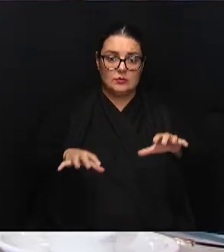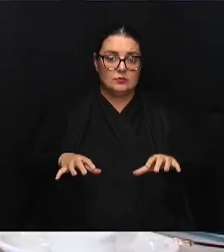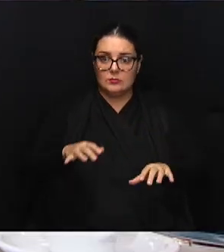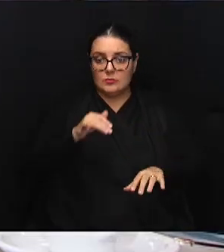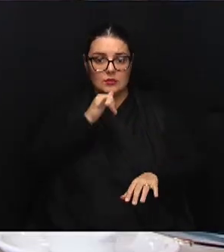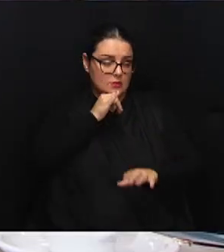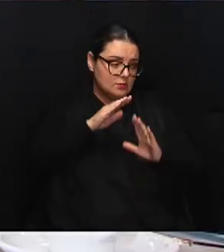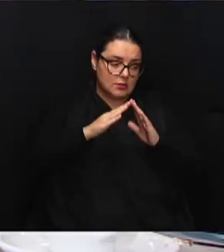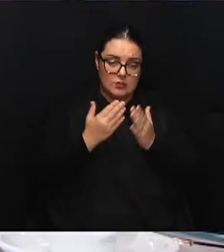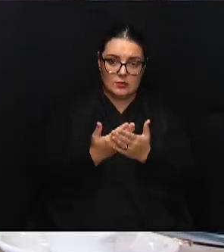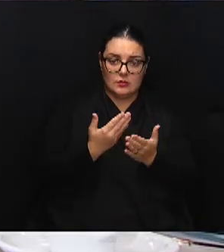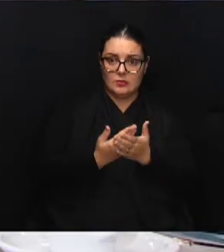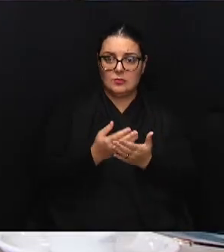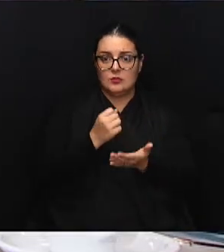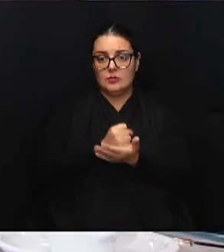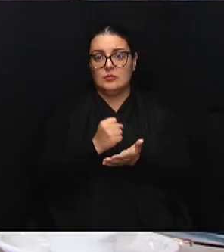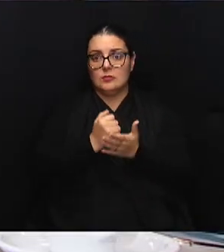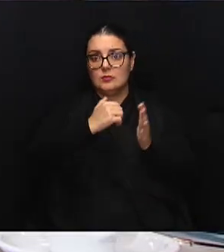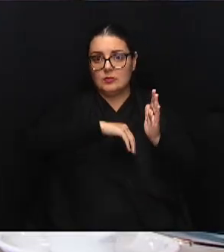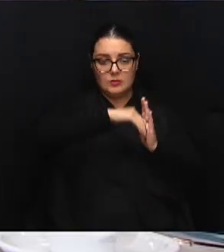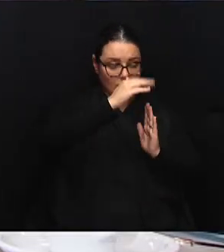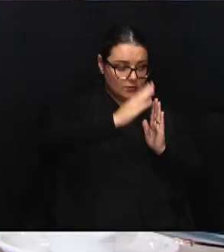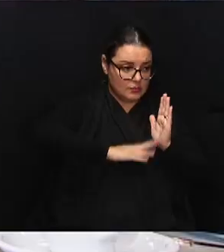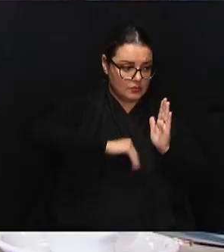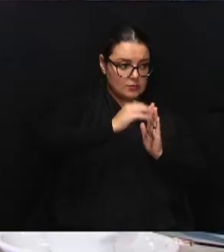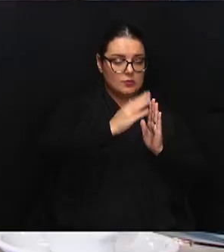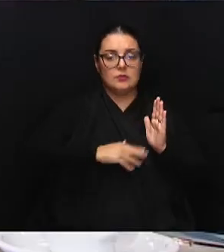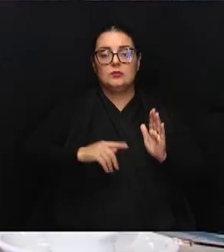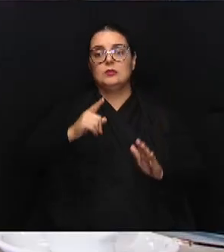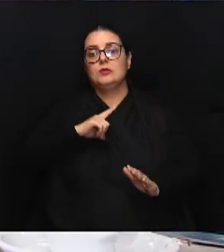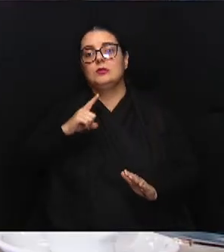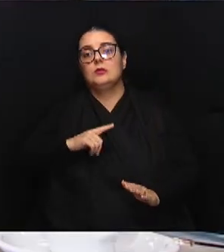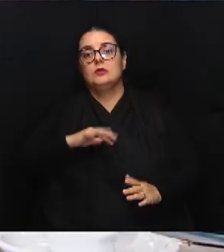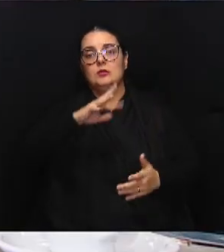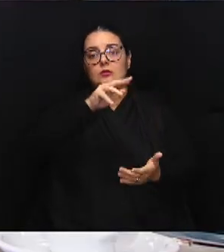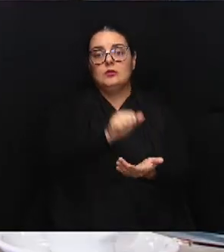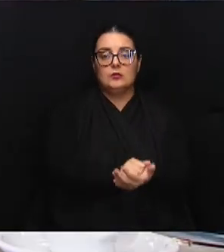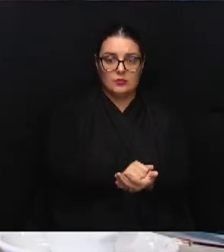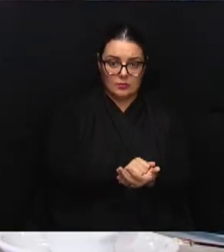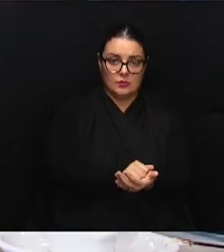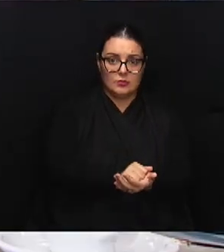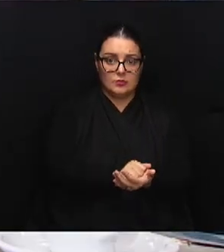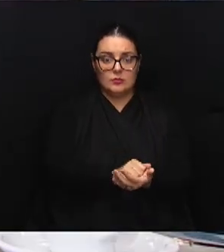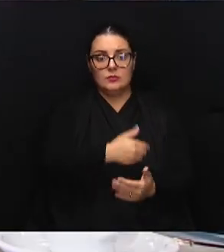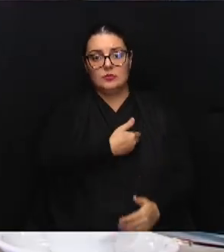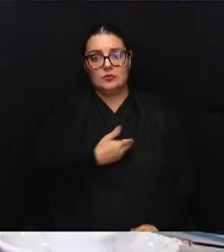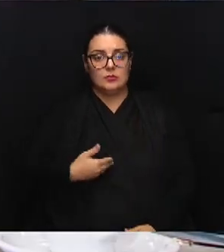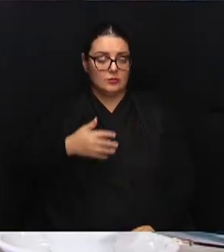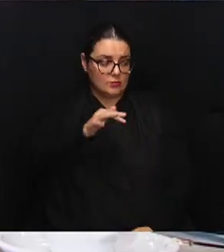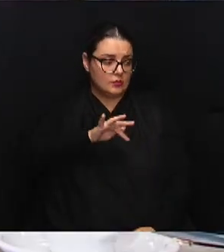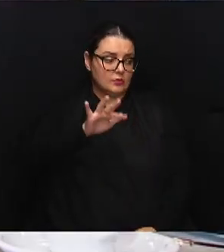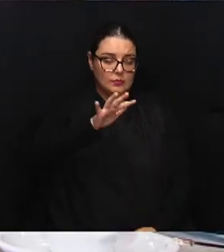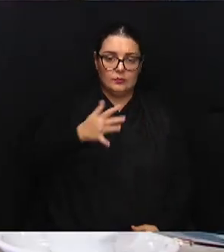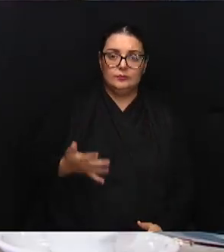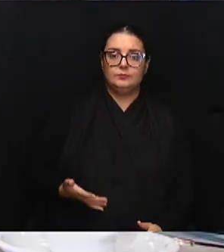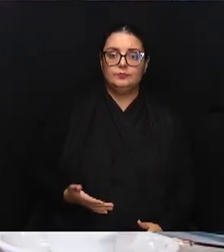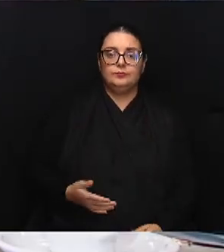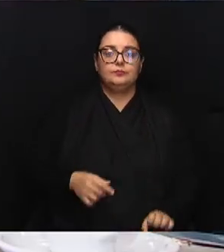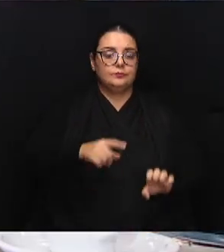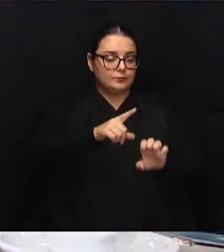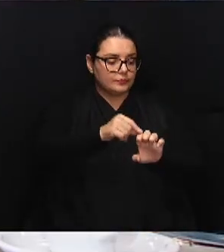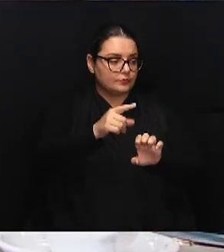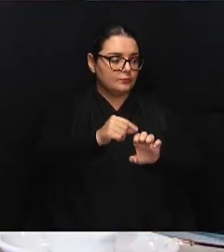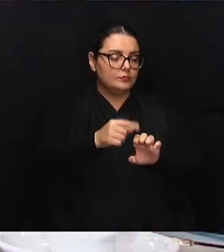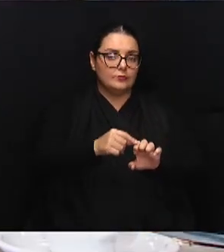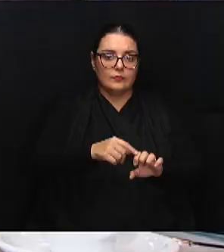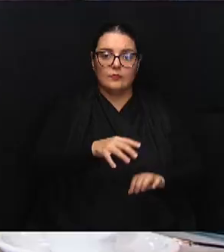escolas, vai contratar um pintor, então que ele tenha no cadastro, né, do governo federal os